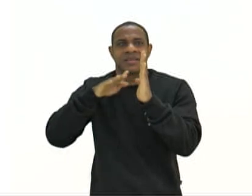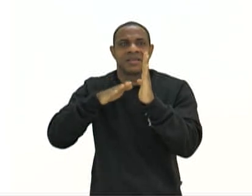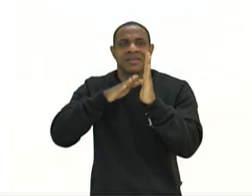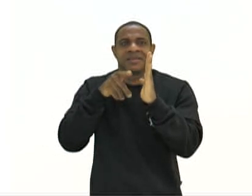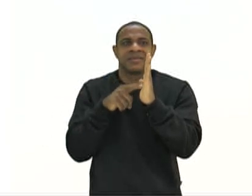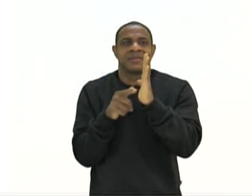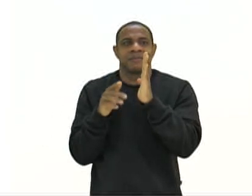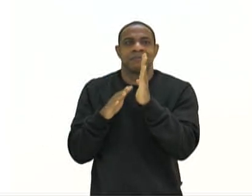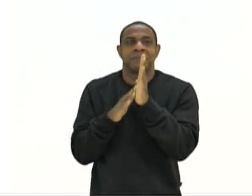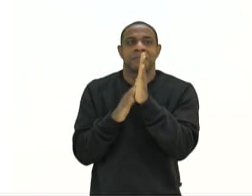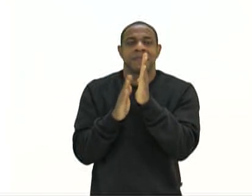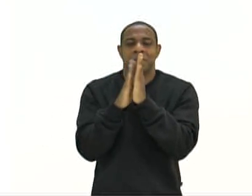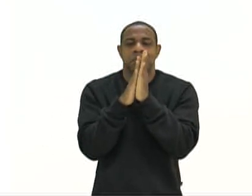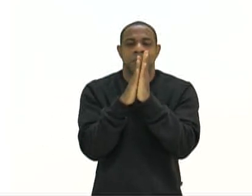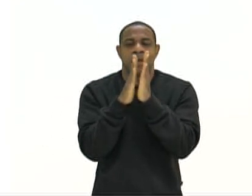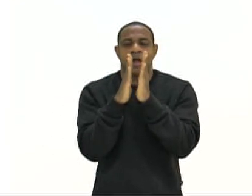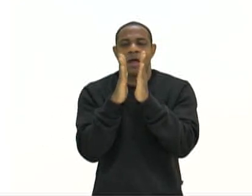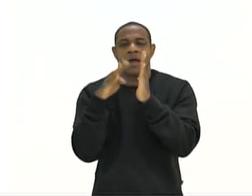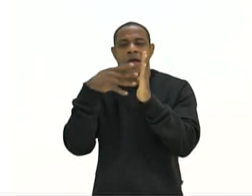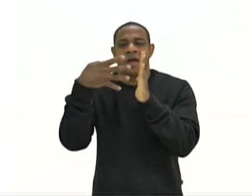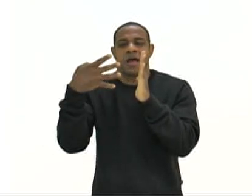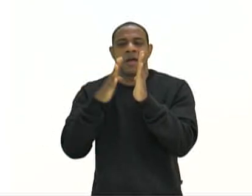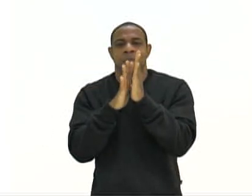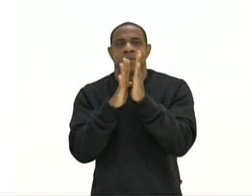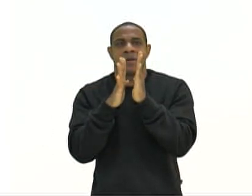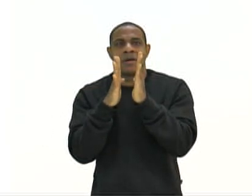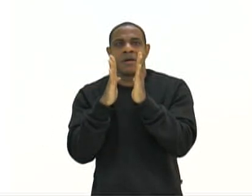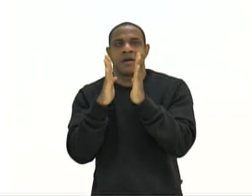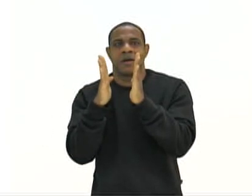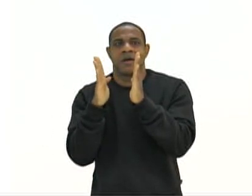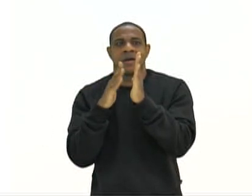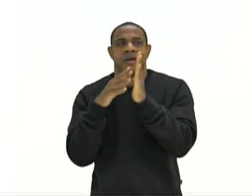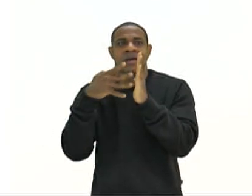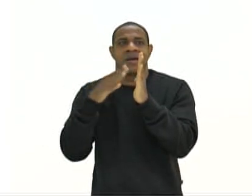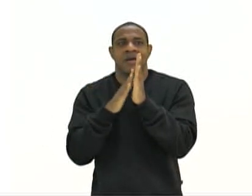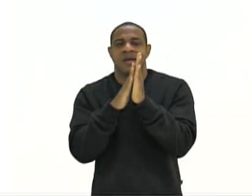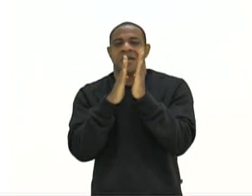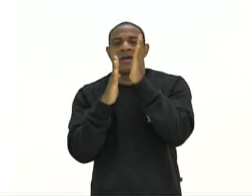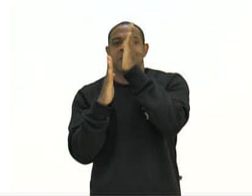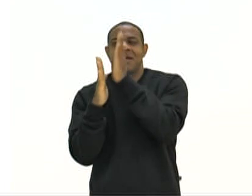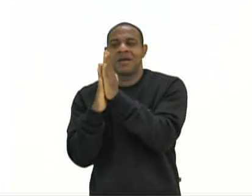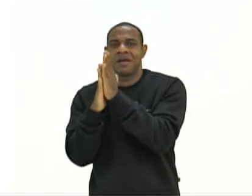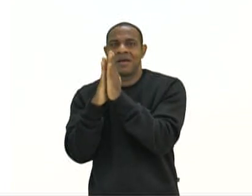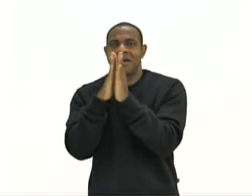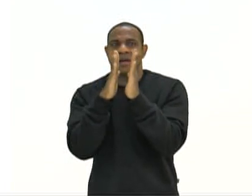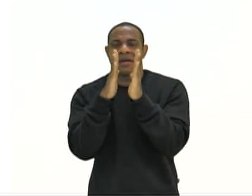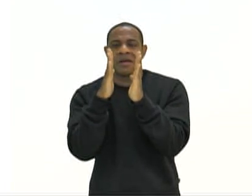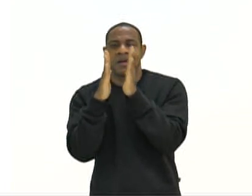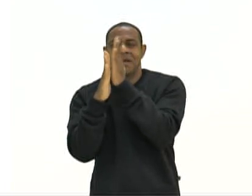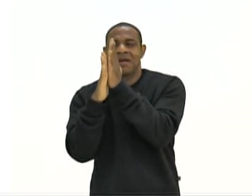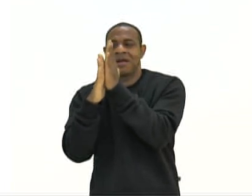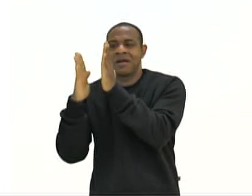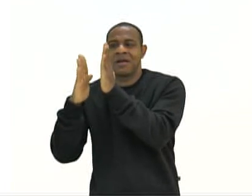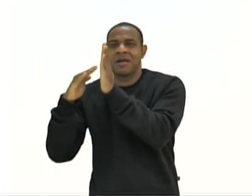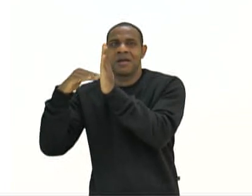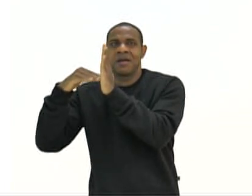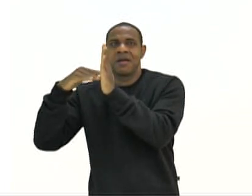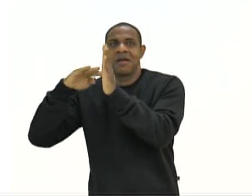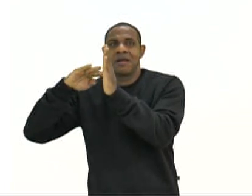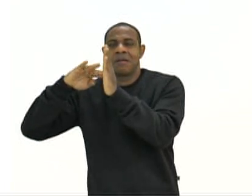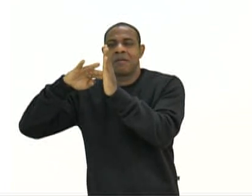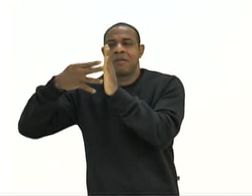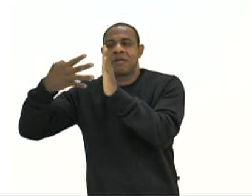segundo anteparo. Perceba a diferença que você tem quando você reduz a quantidade de fendas. Então